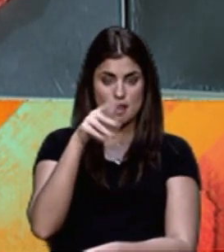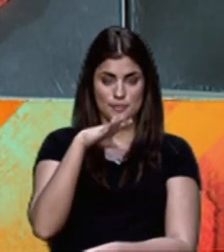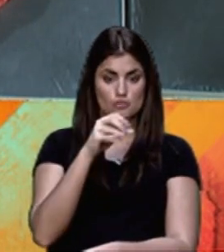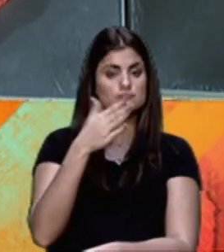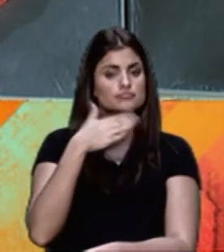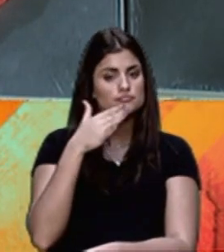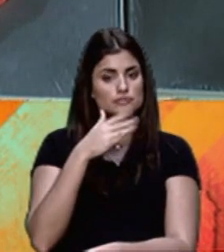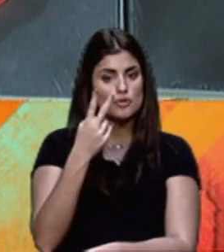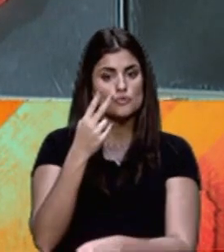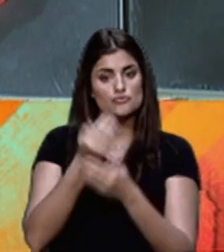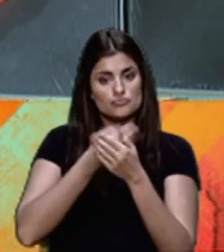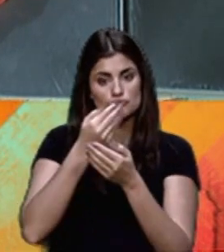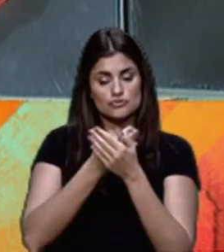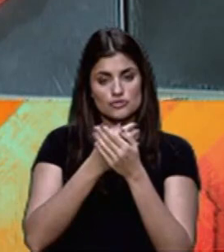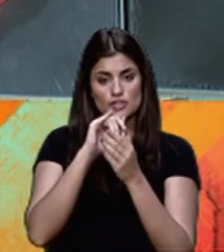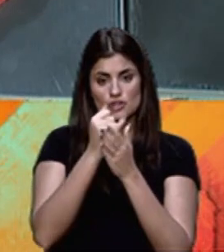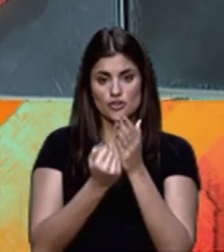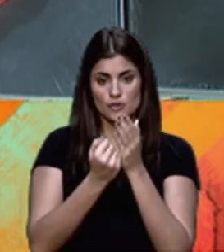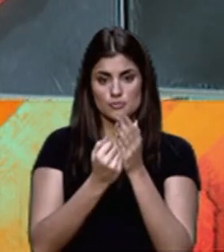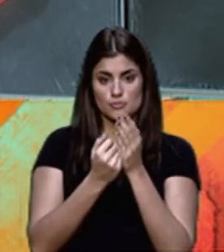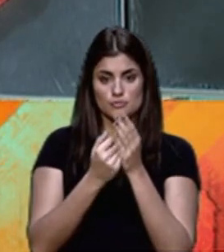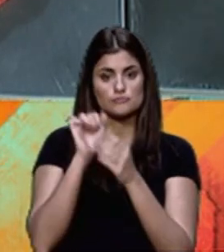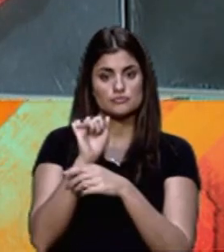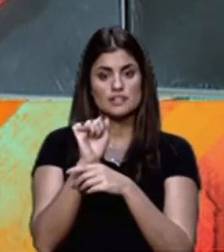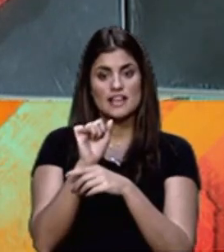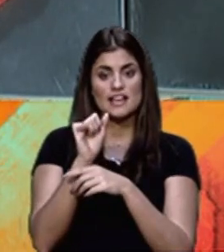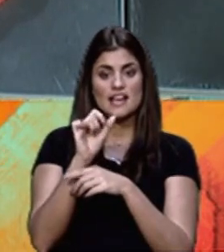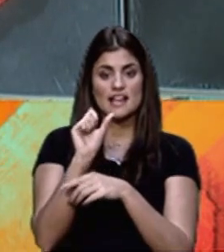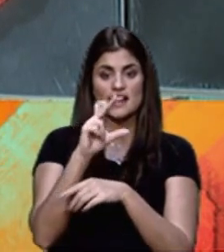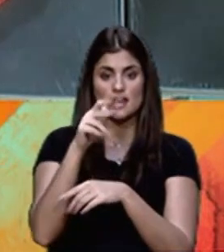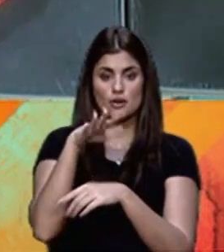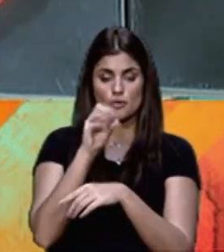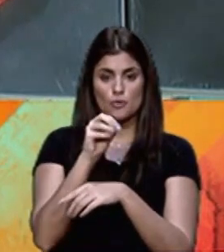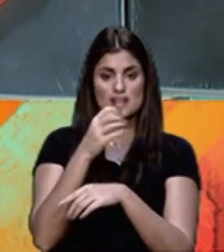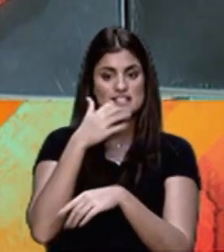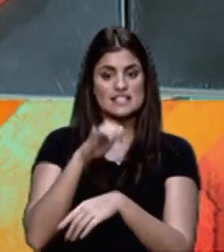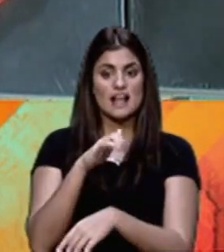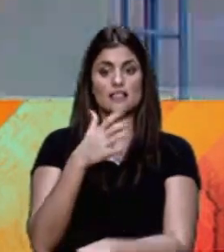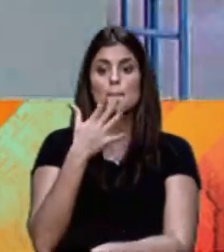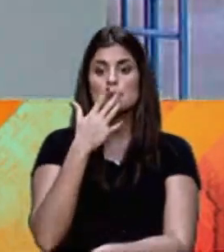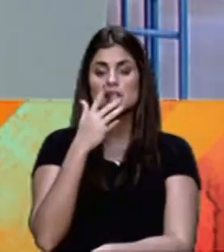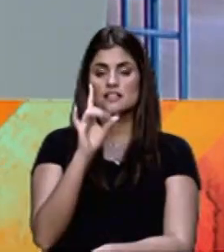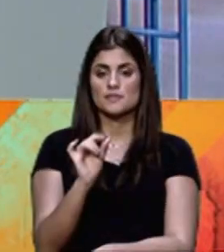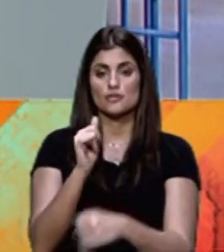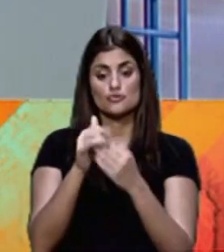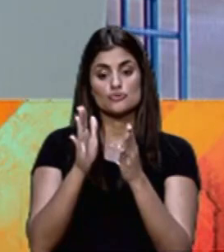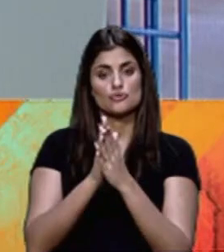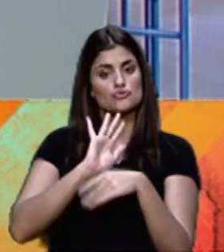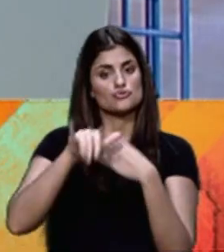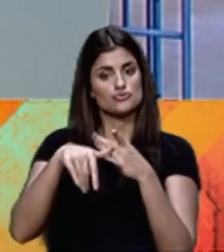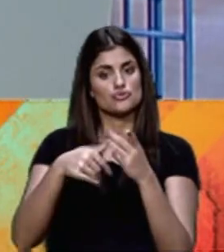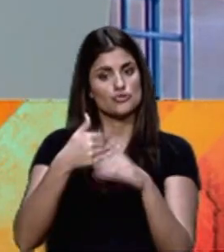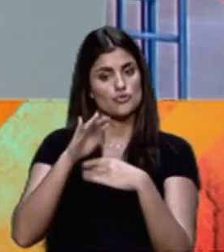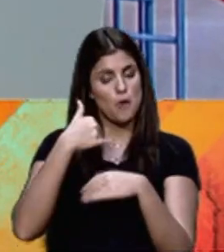baste, 2 colheres de sopa de iogurte tipo grego e sal e pimenta. Isto tudo misturado deve ficar muito bom.